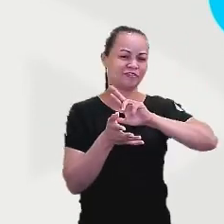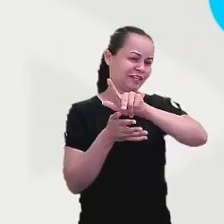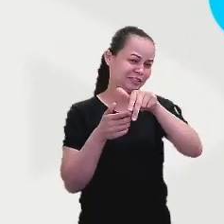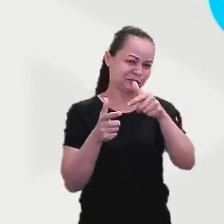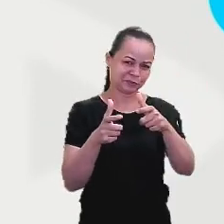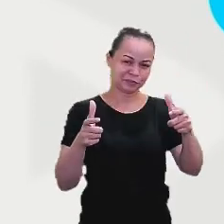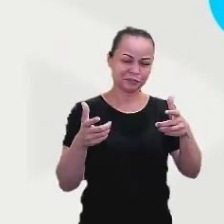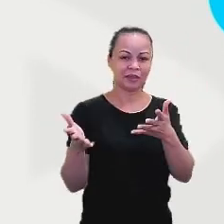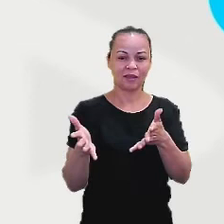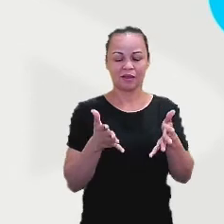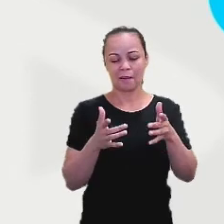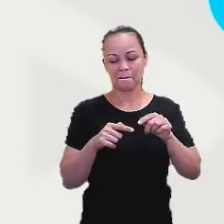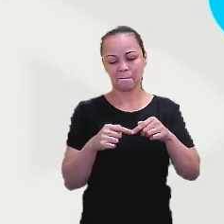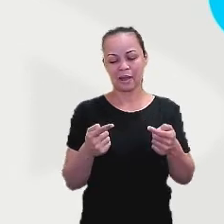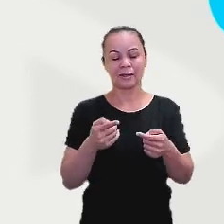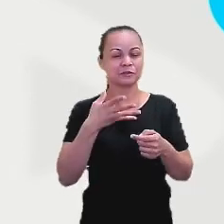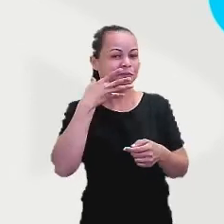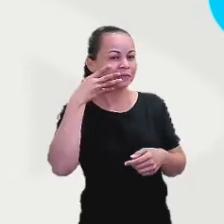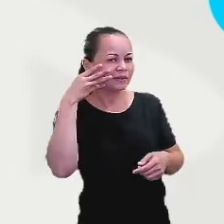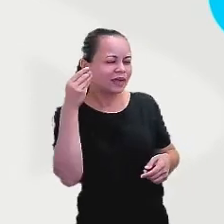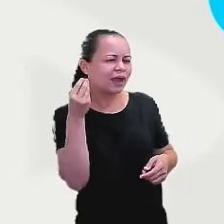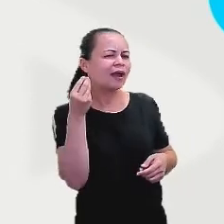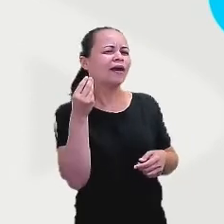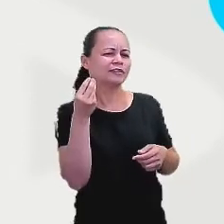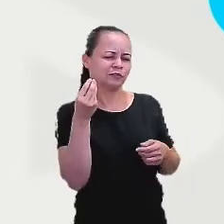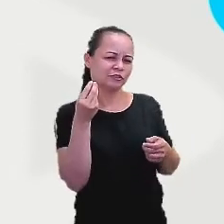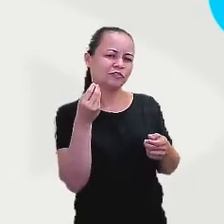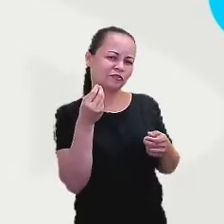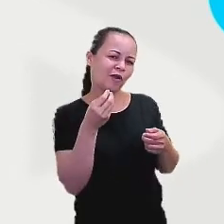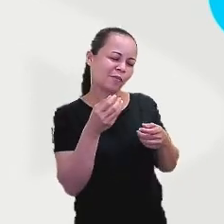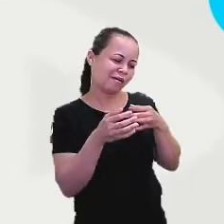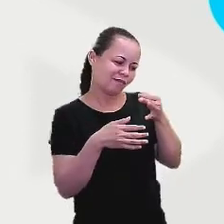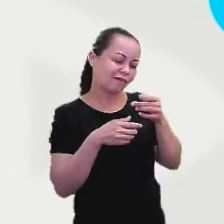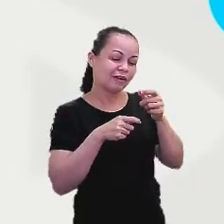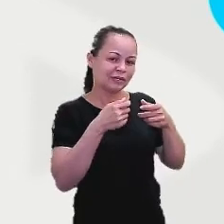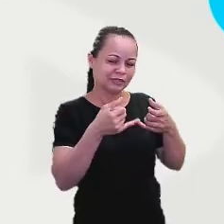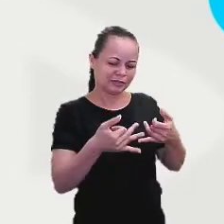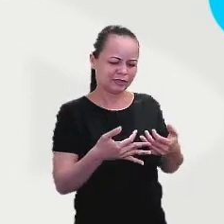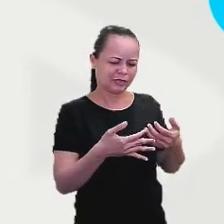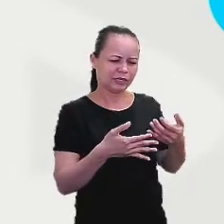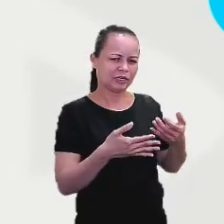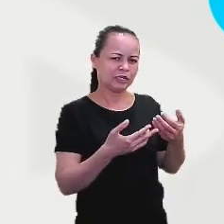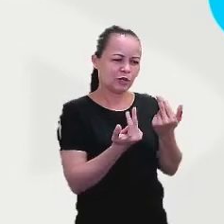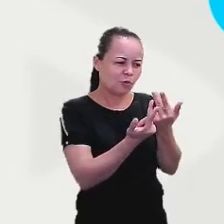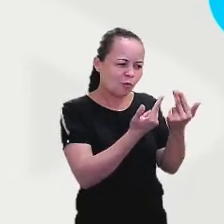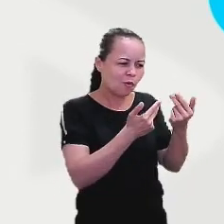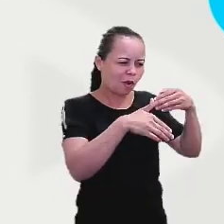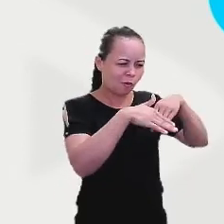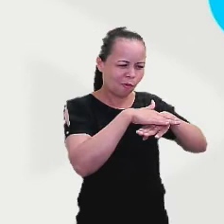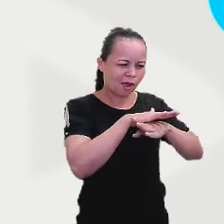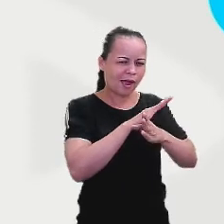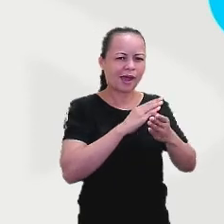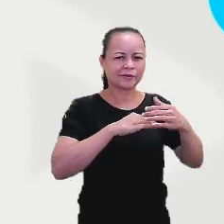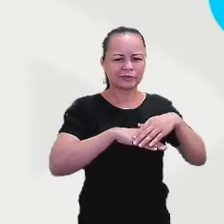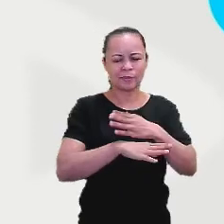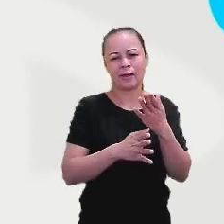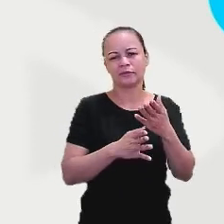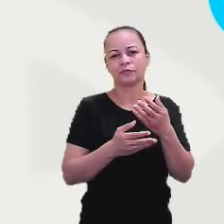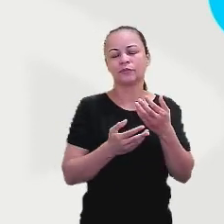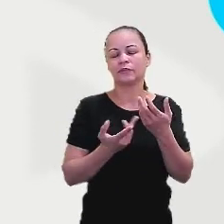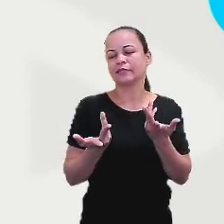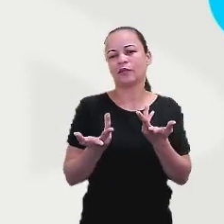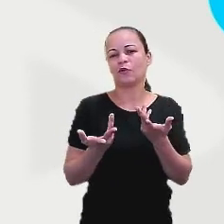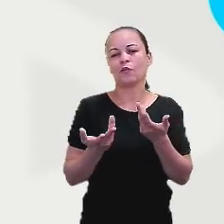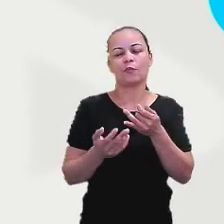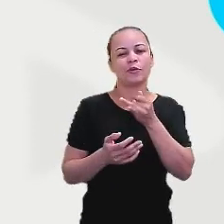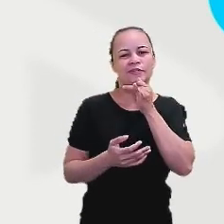toda. E aí, o gatinho, de forma bastante irônica, diz: igual onde você guarda os seus sapatos, né? Ou seja, chega, deixa o sapato em todo